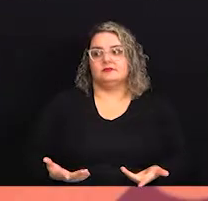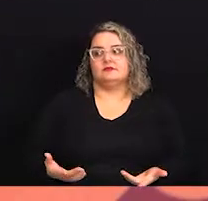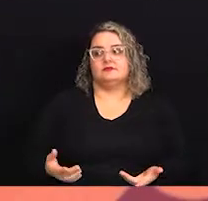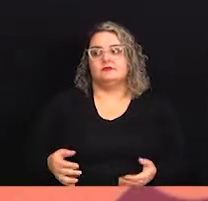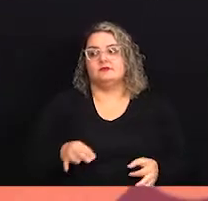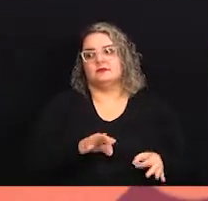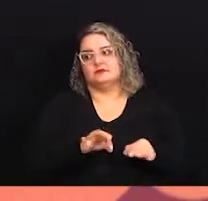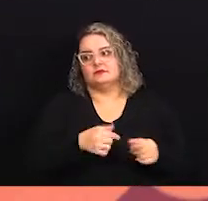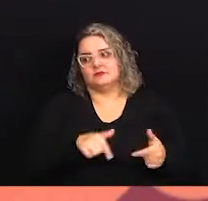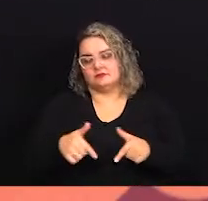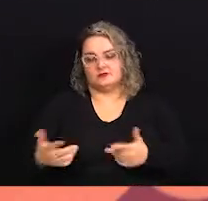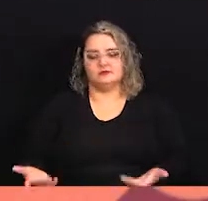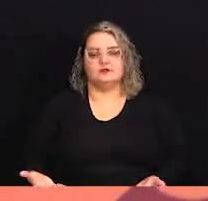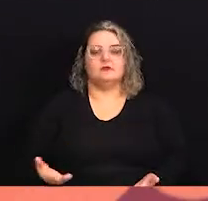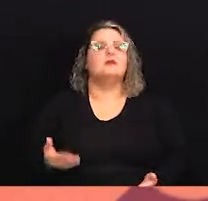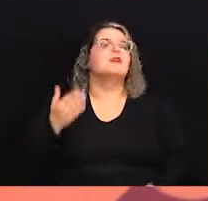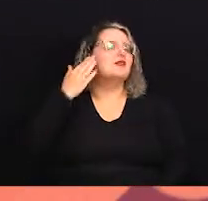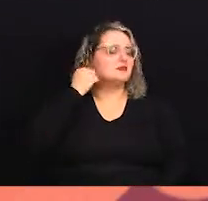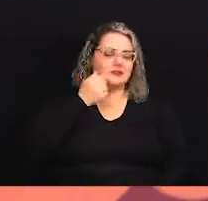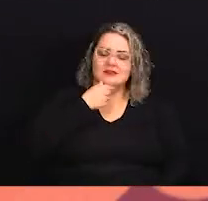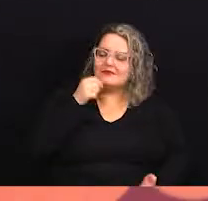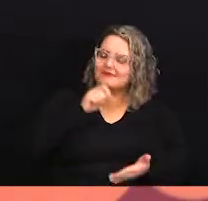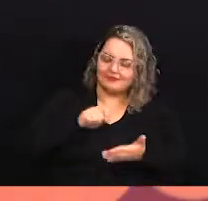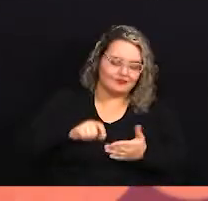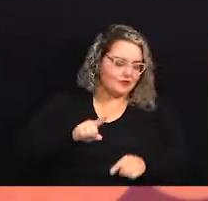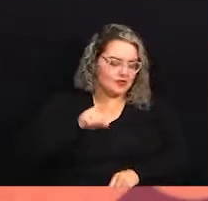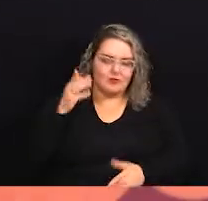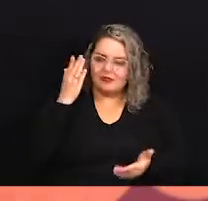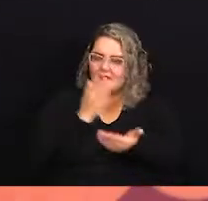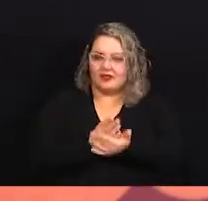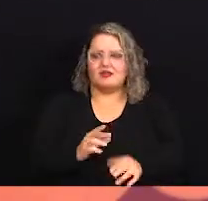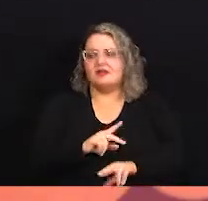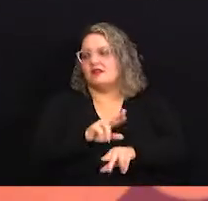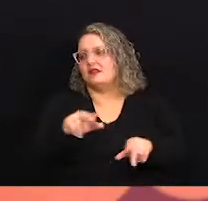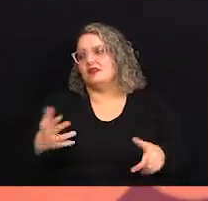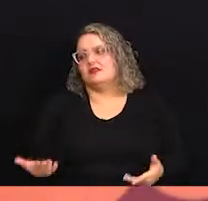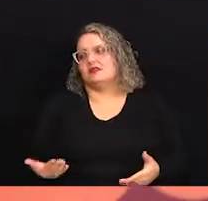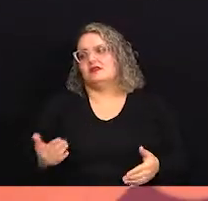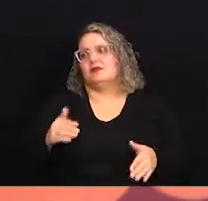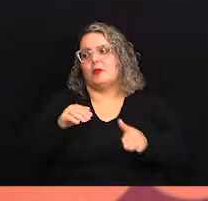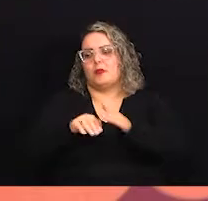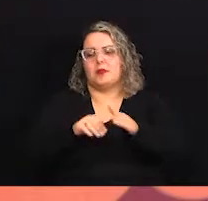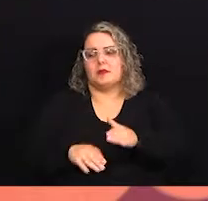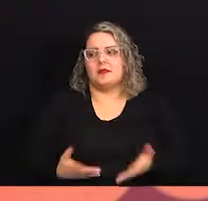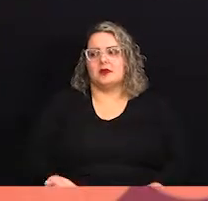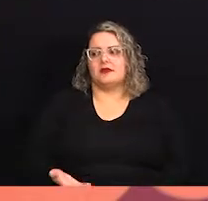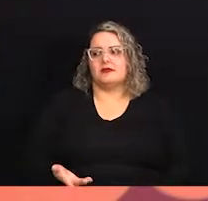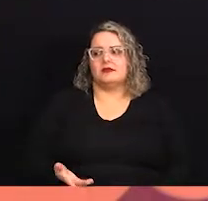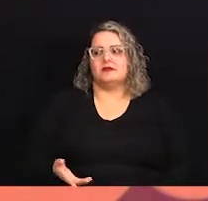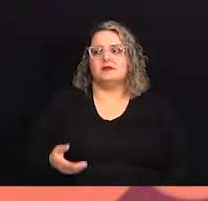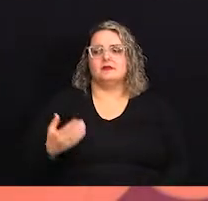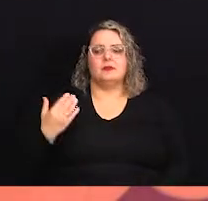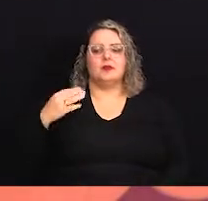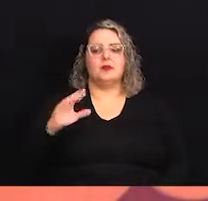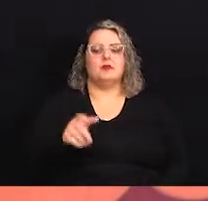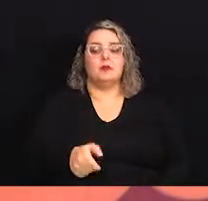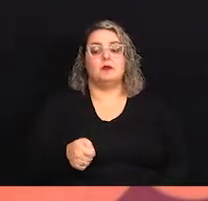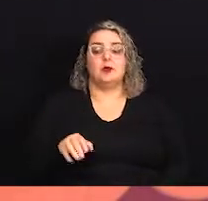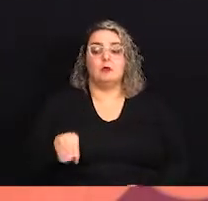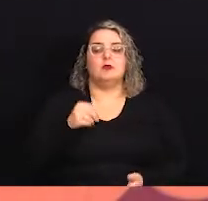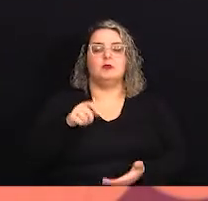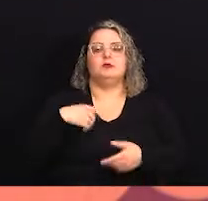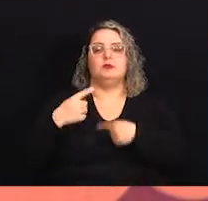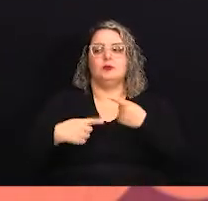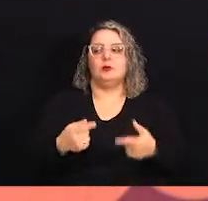obra nova, porque, gente, eu sei, escritor não para, vários escritores colocam tudo na gaveta ali, depois saiu um, já tira